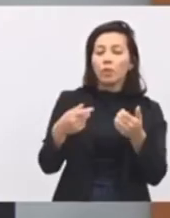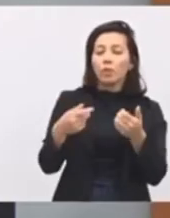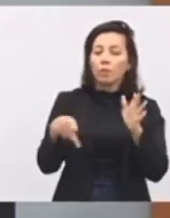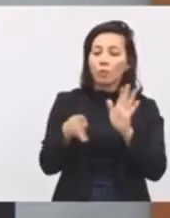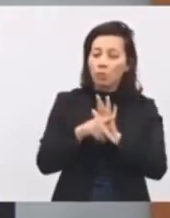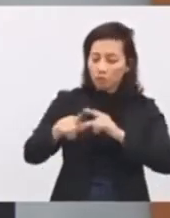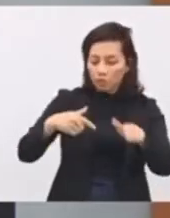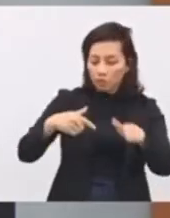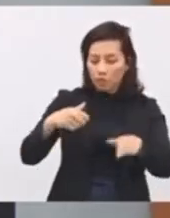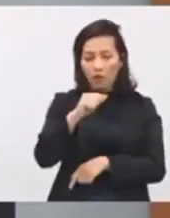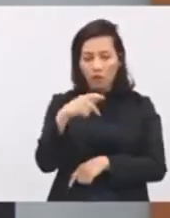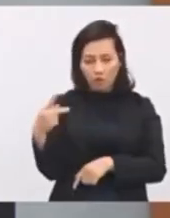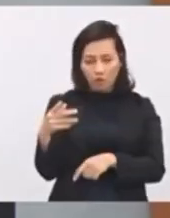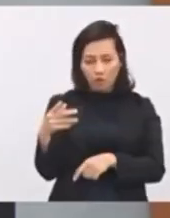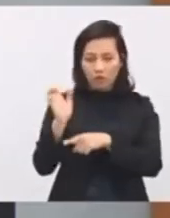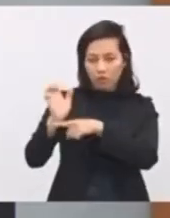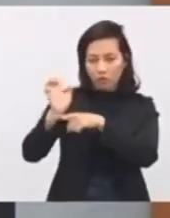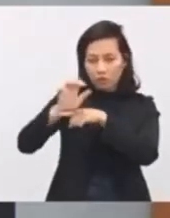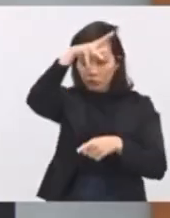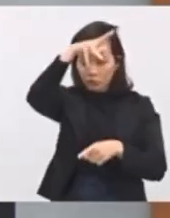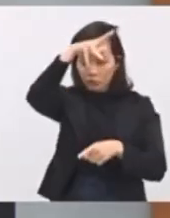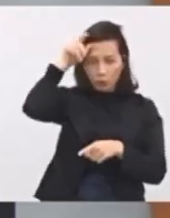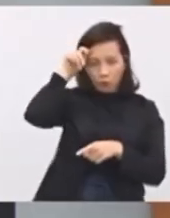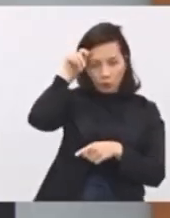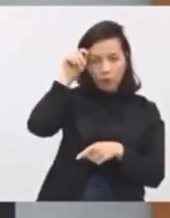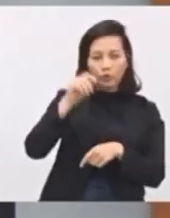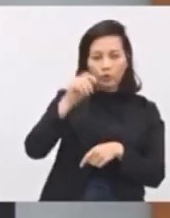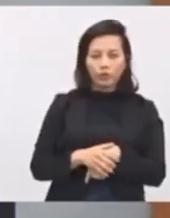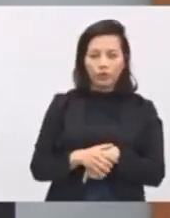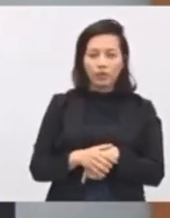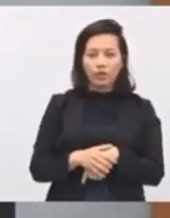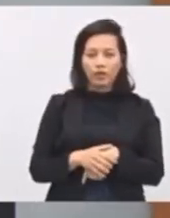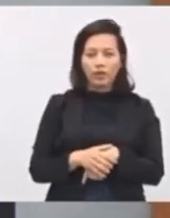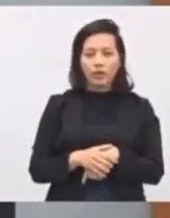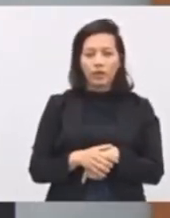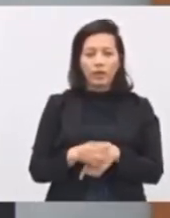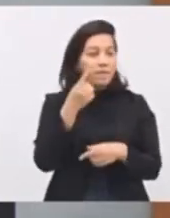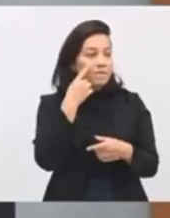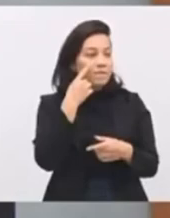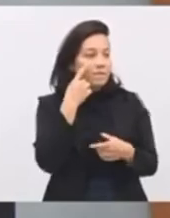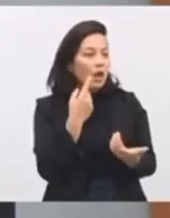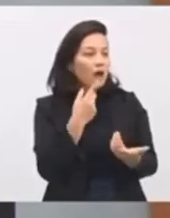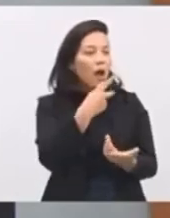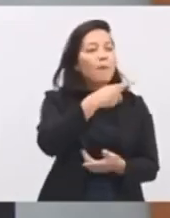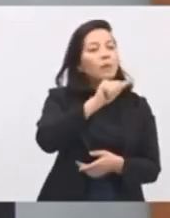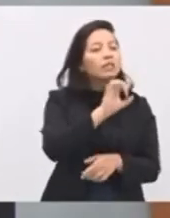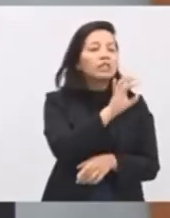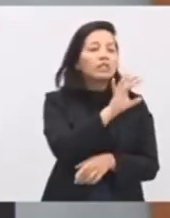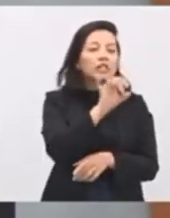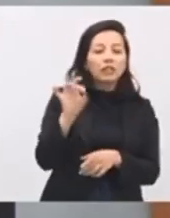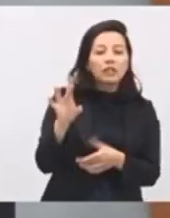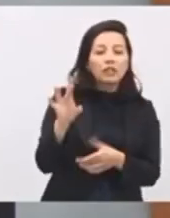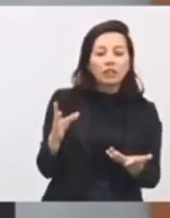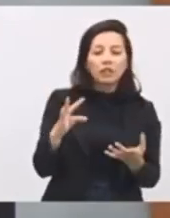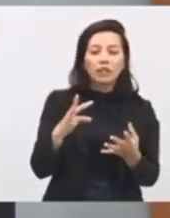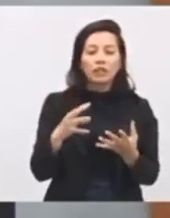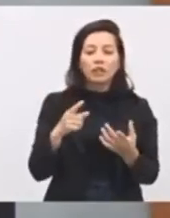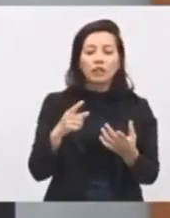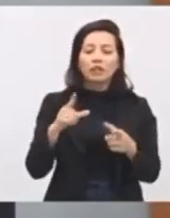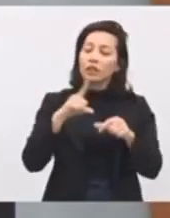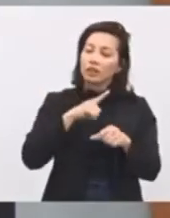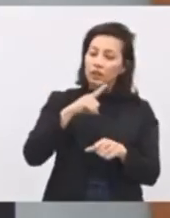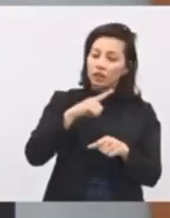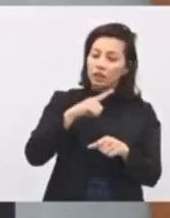aposentados e pensionistas do Estado de Mato Grosso, que foi o confisco das suas aposentadorias e pensões, que tanto trouxe